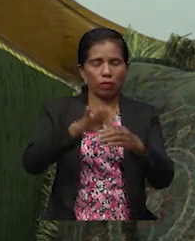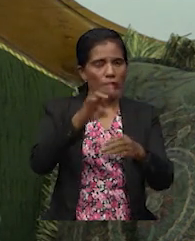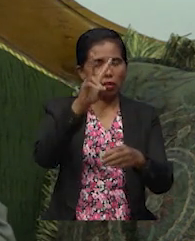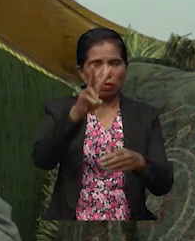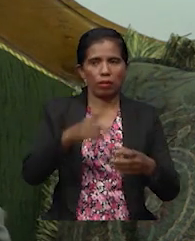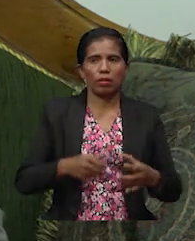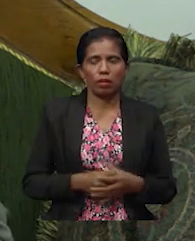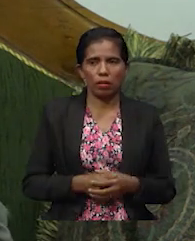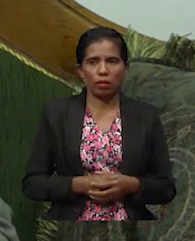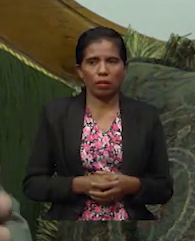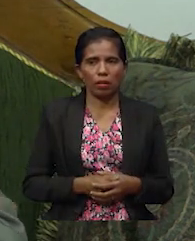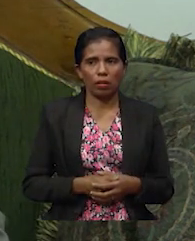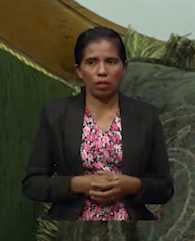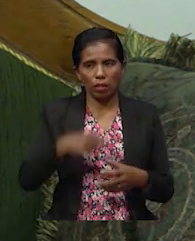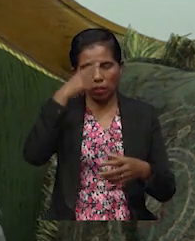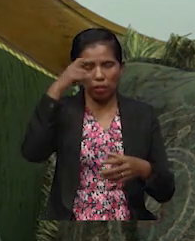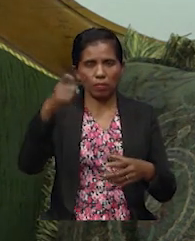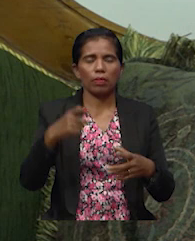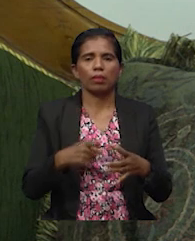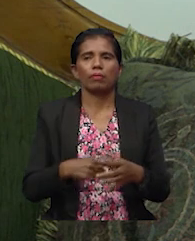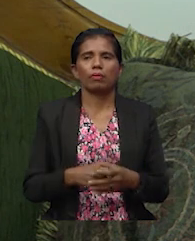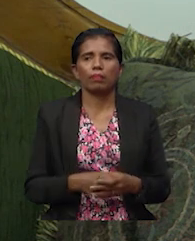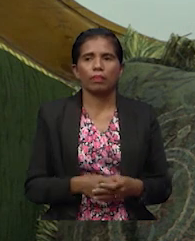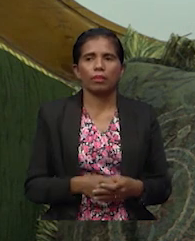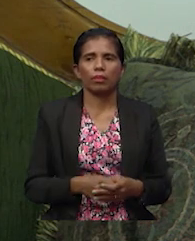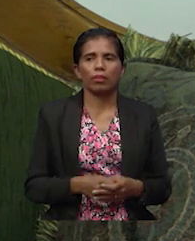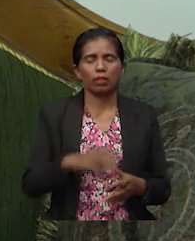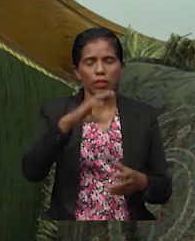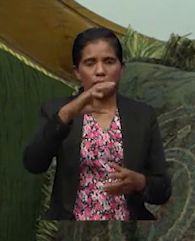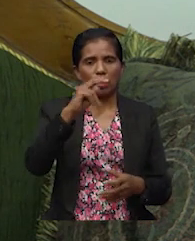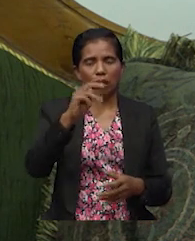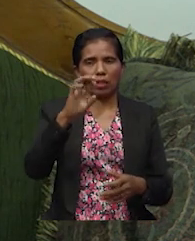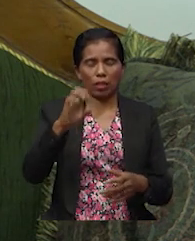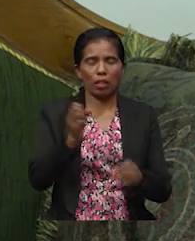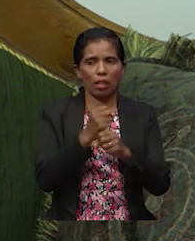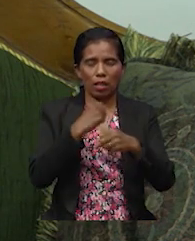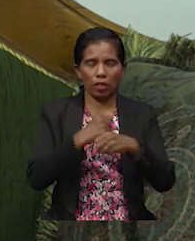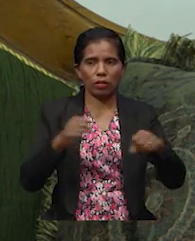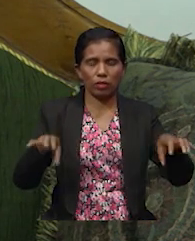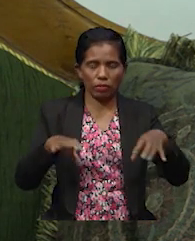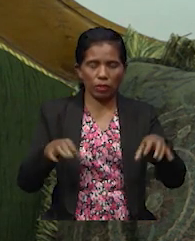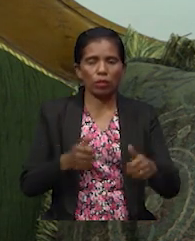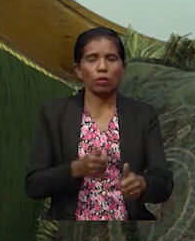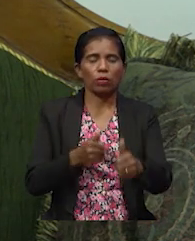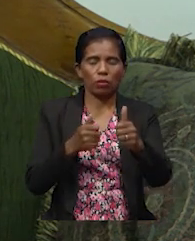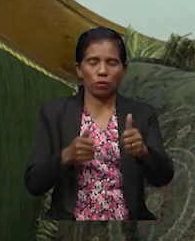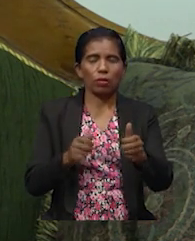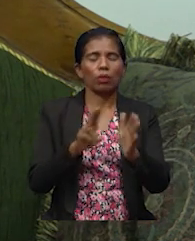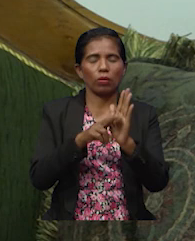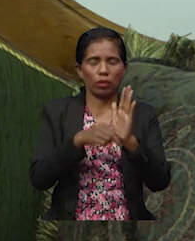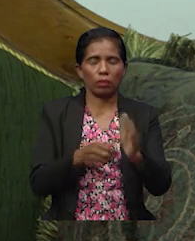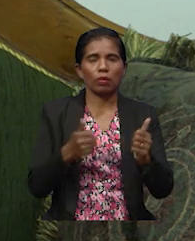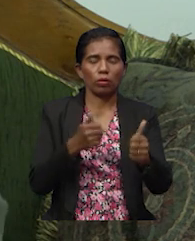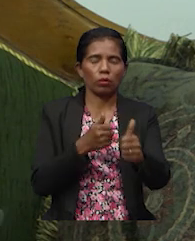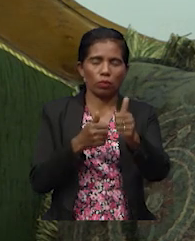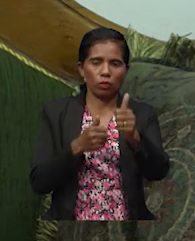né também da nemga se nemos halo serviço tu isso se quem se ne bemga ia cumpri prazo legal